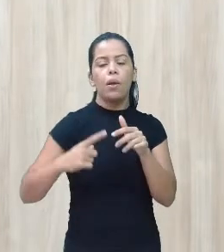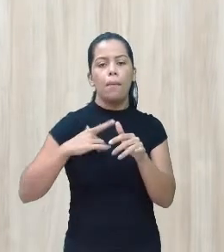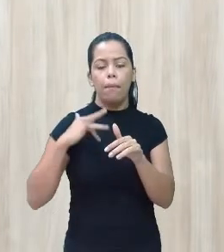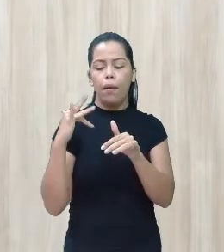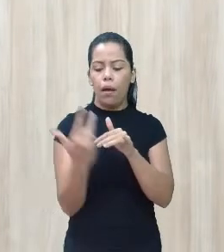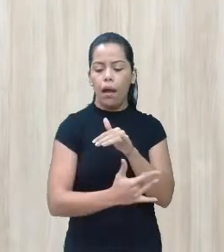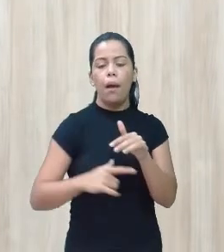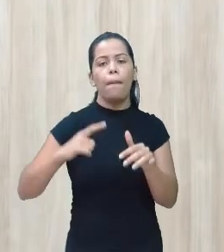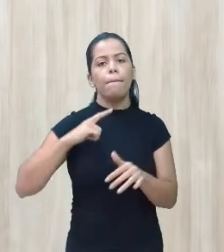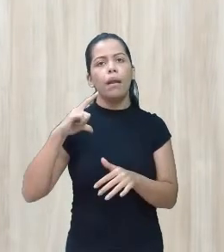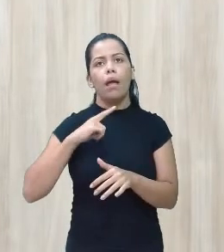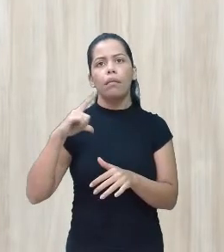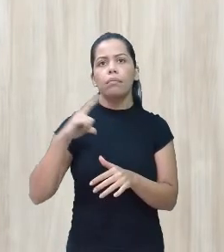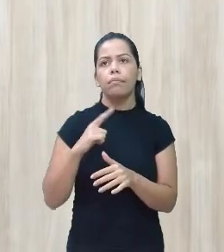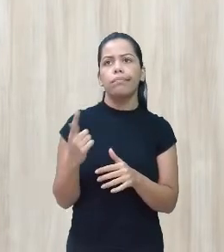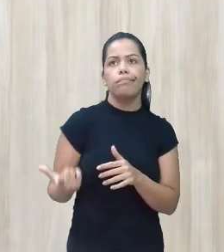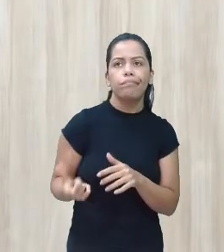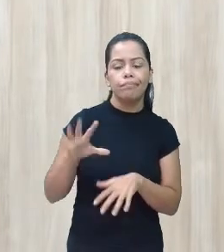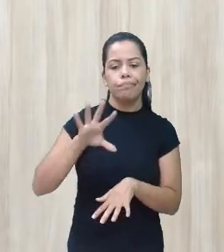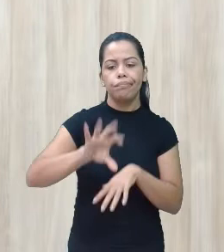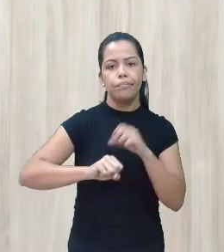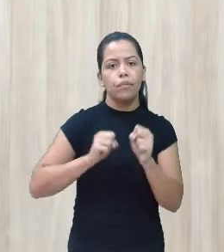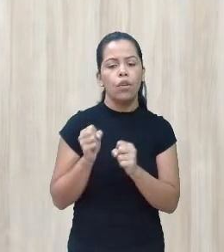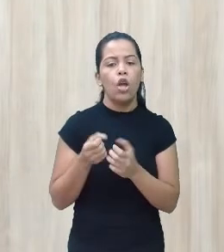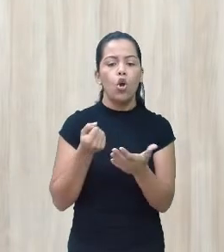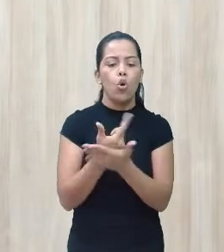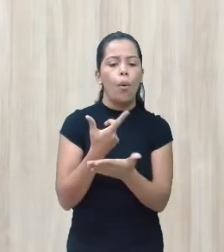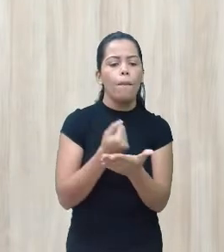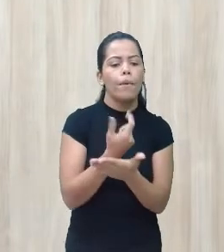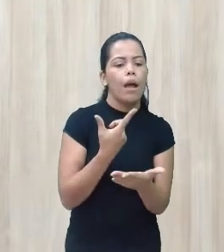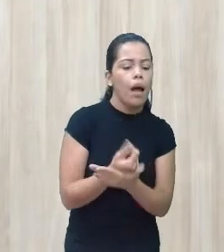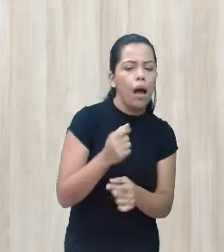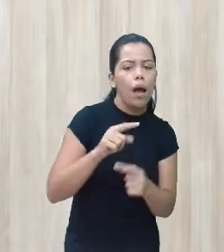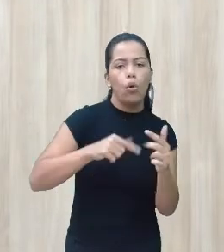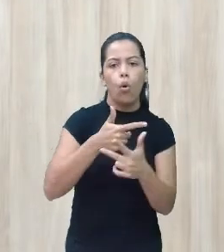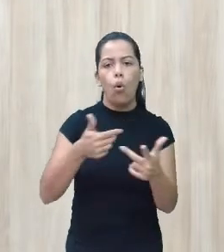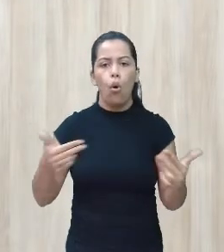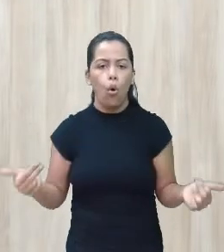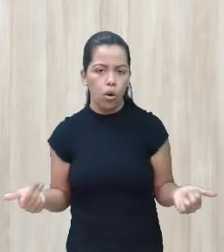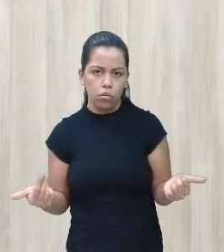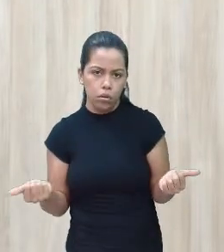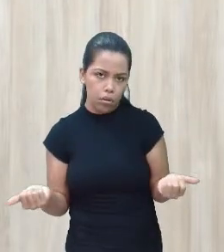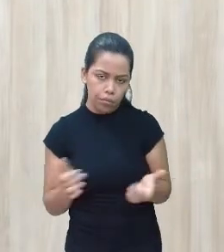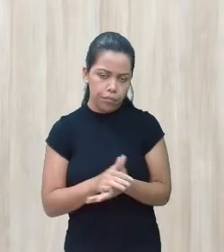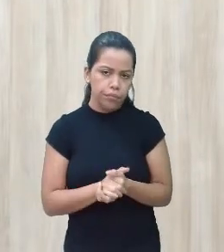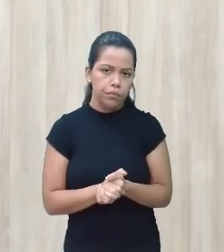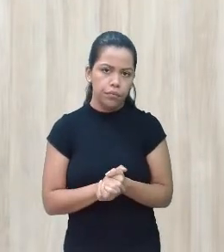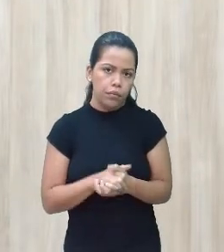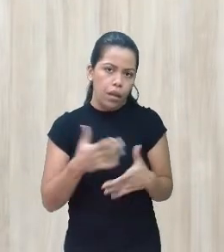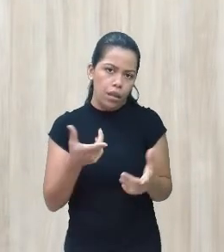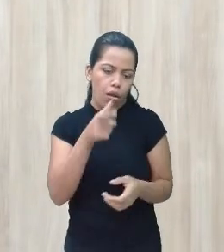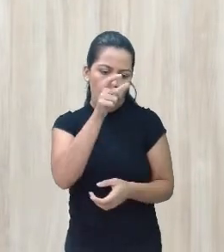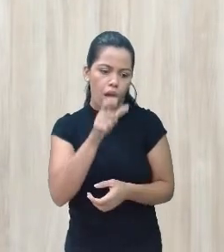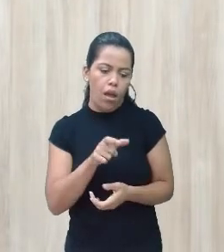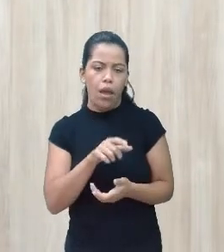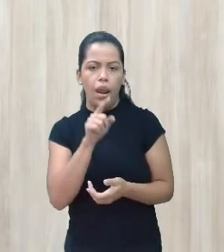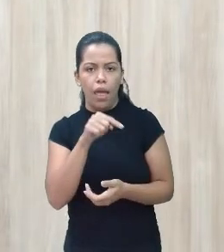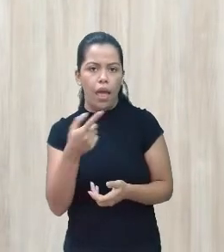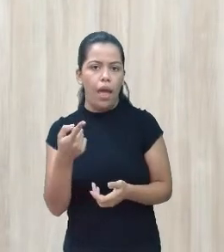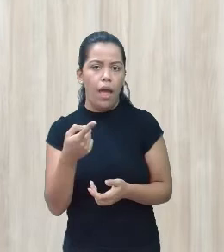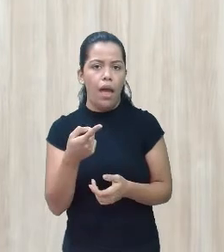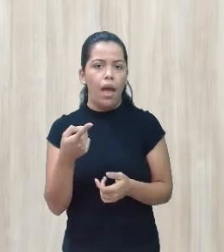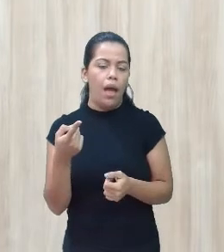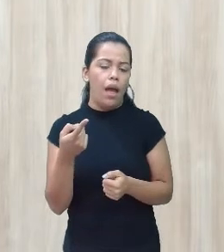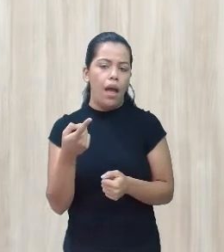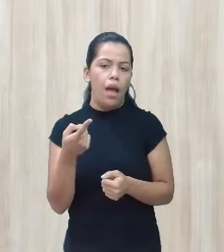a depender do patrocínio. Então, o influencer é alguém que está ali ditando moda, não